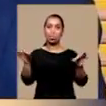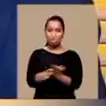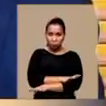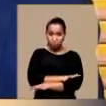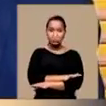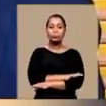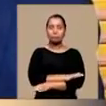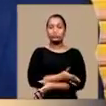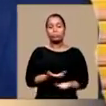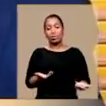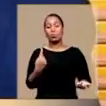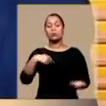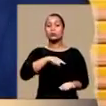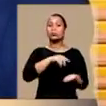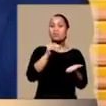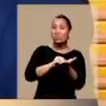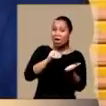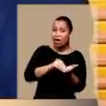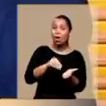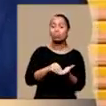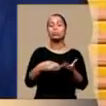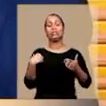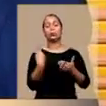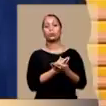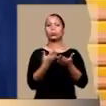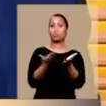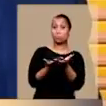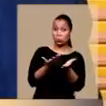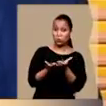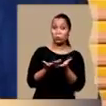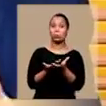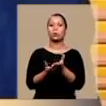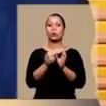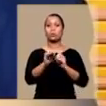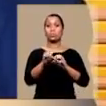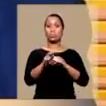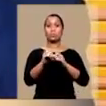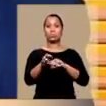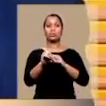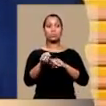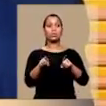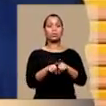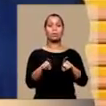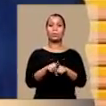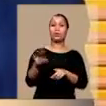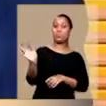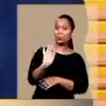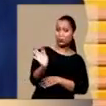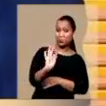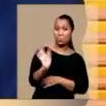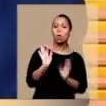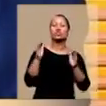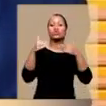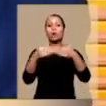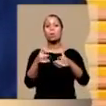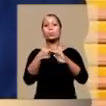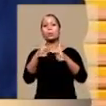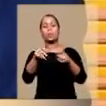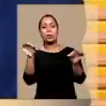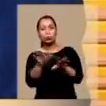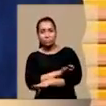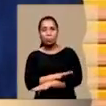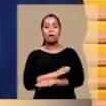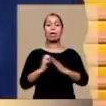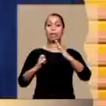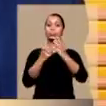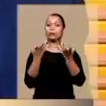das empresas. A gente está muito carente hoje nas nossas escolas, né, no ensino médio e nas faculdades, de focar em resolver